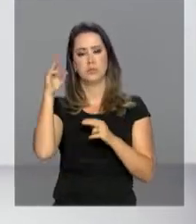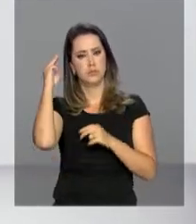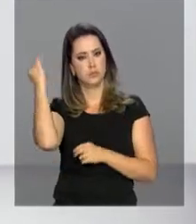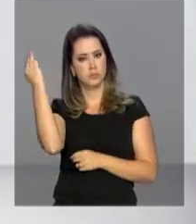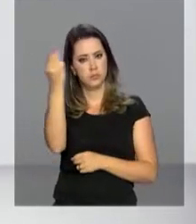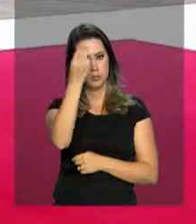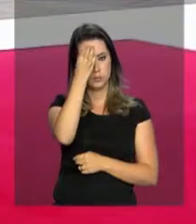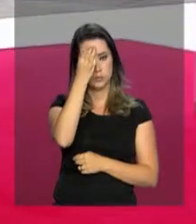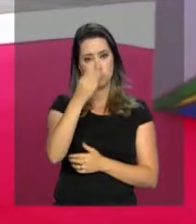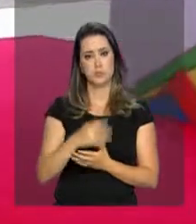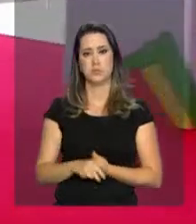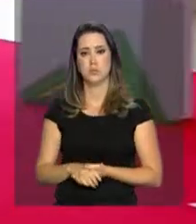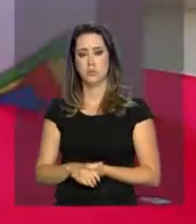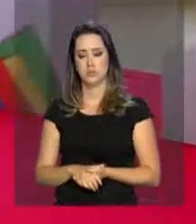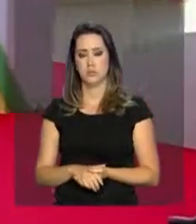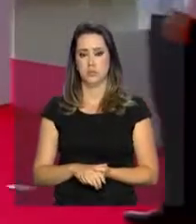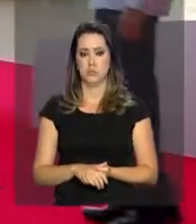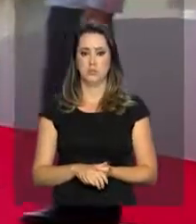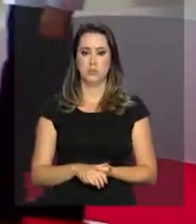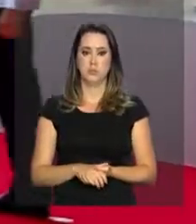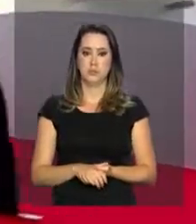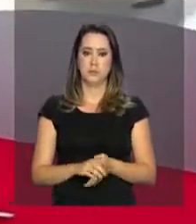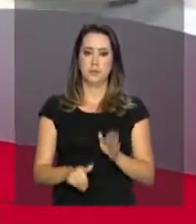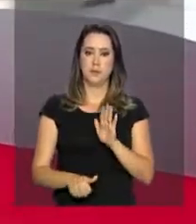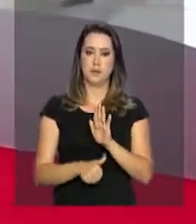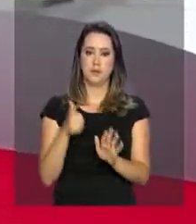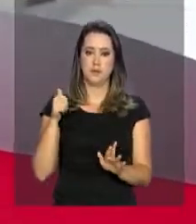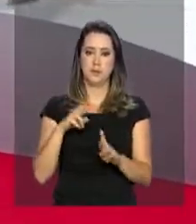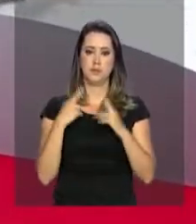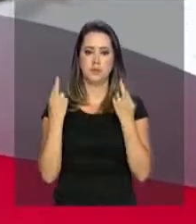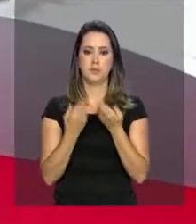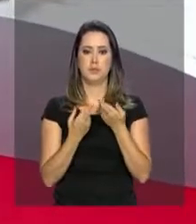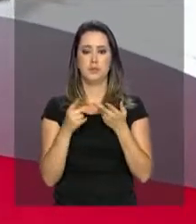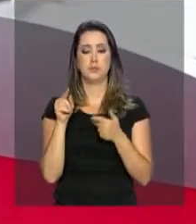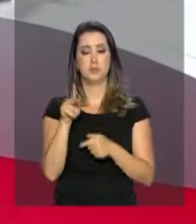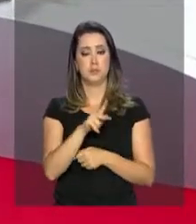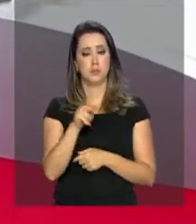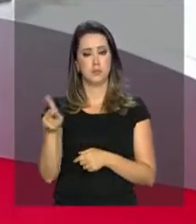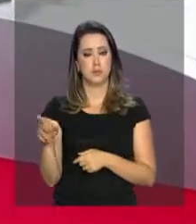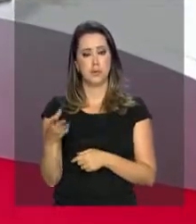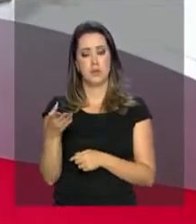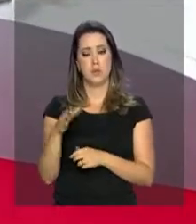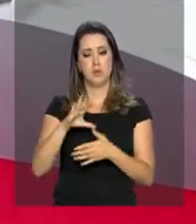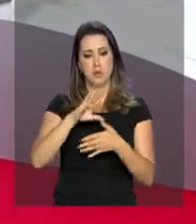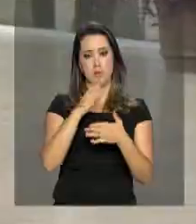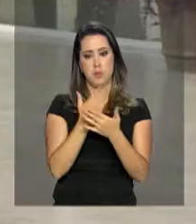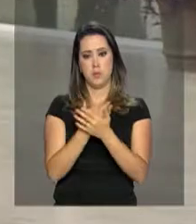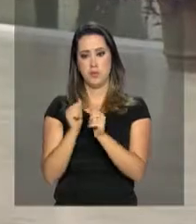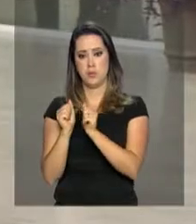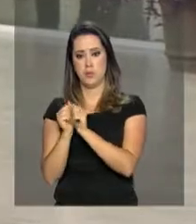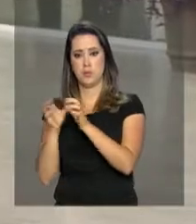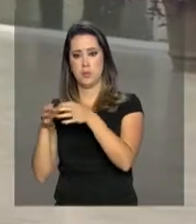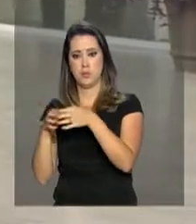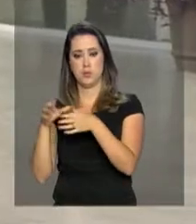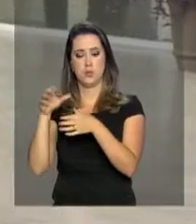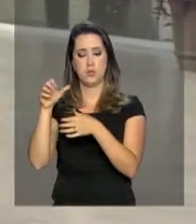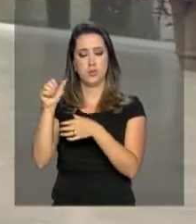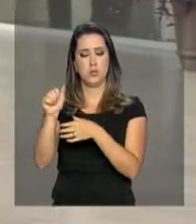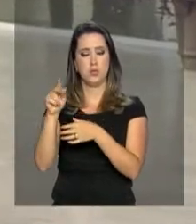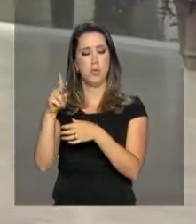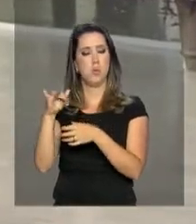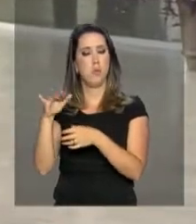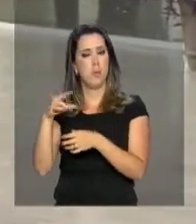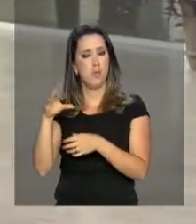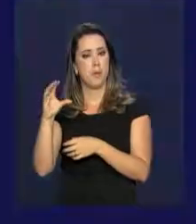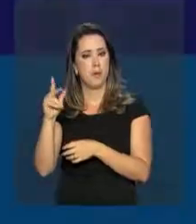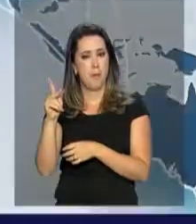méxico na primeira reunião de nível presidencial entre mercosul e aliança do pacífico o presidente